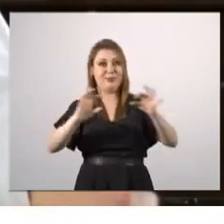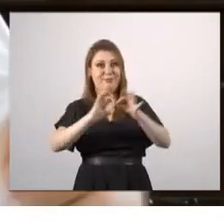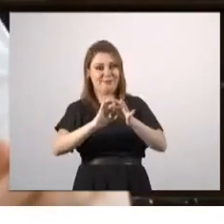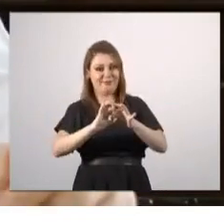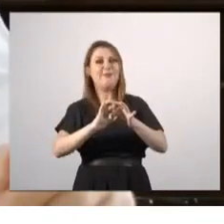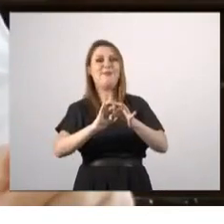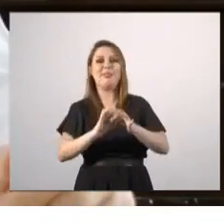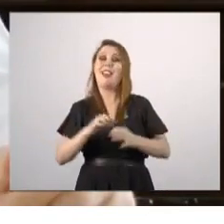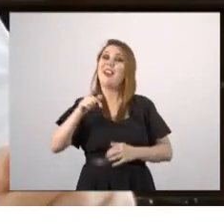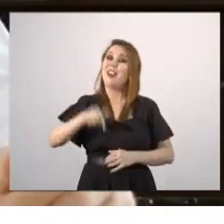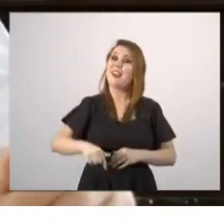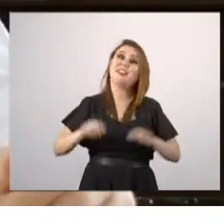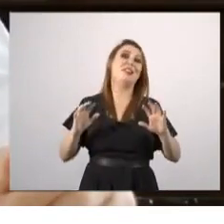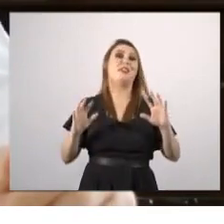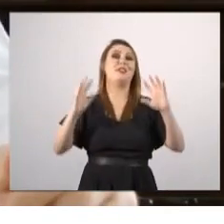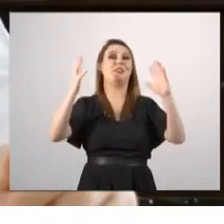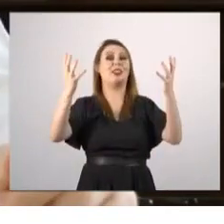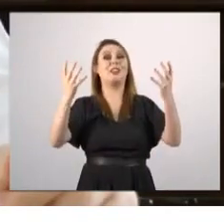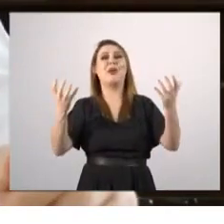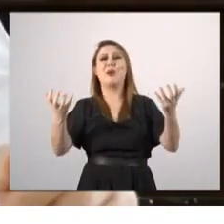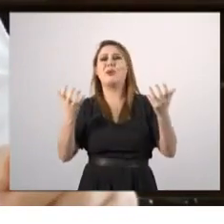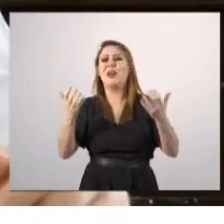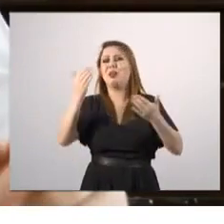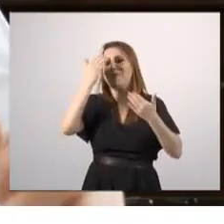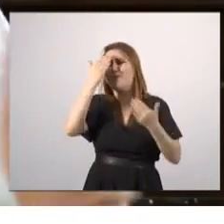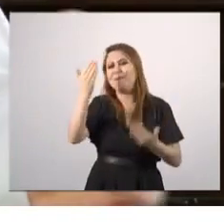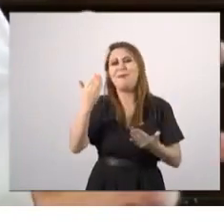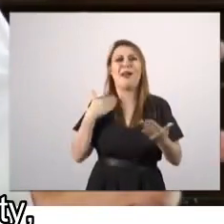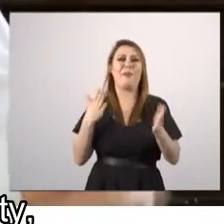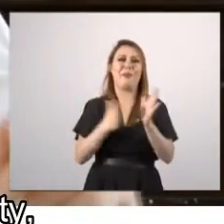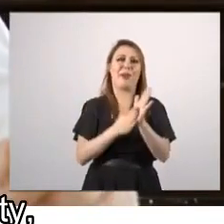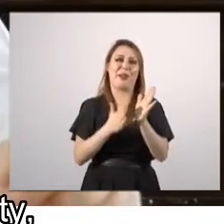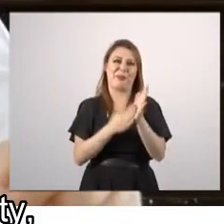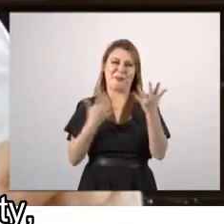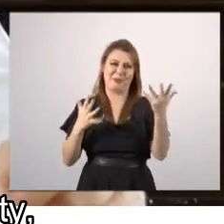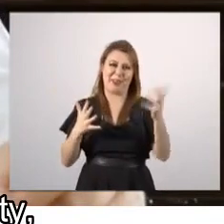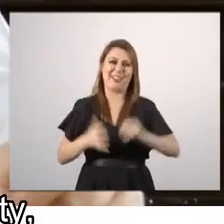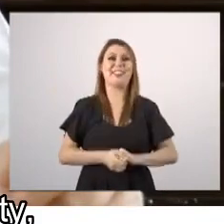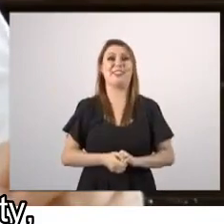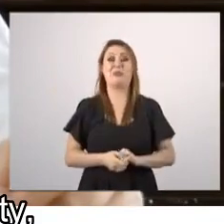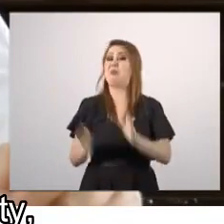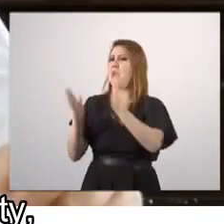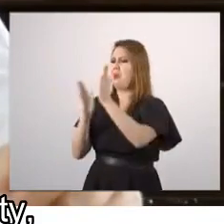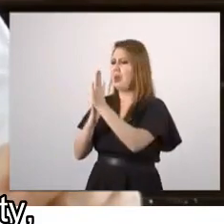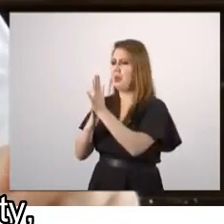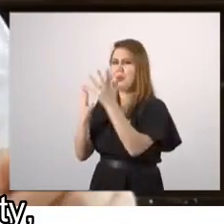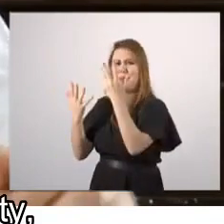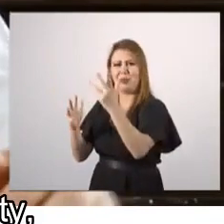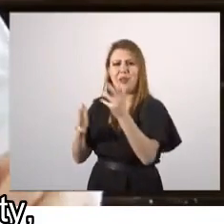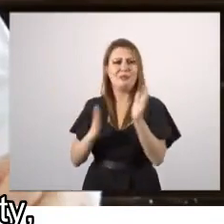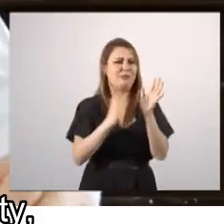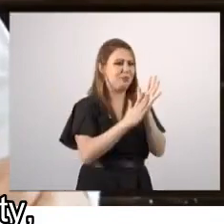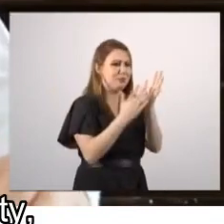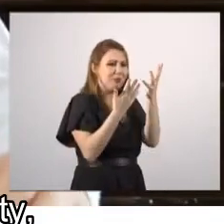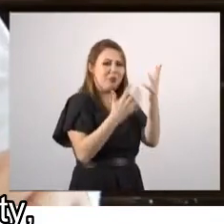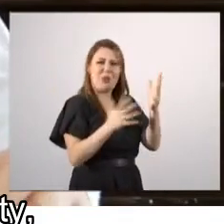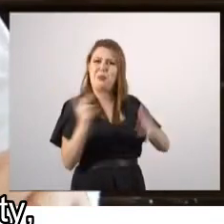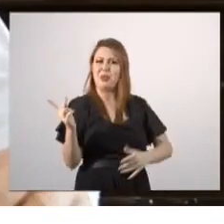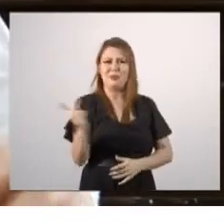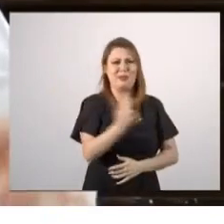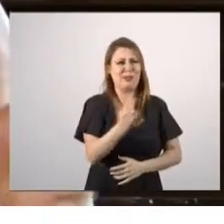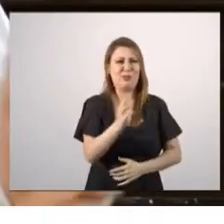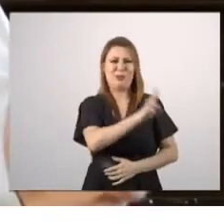num evento como esse eu quero me congratular. Seja com a PUC, seja com a Universidade